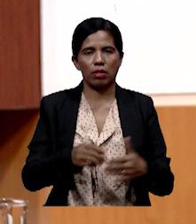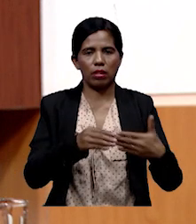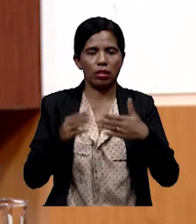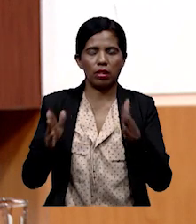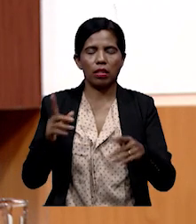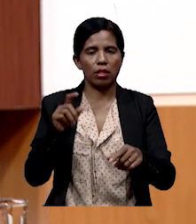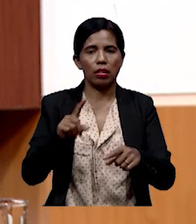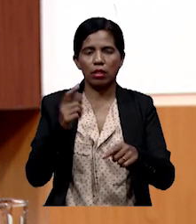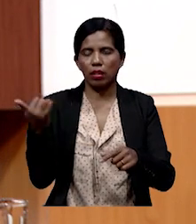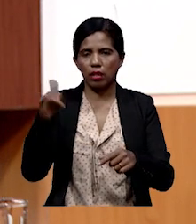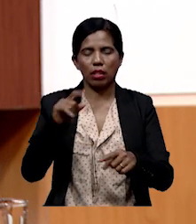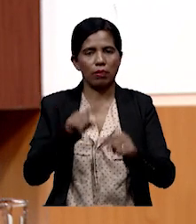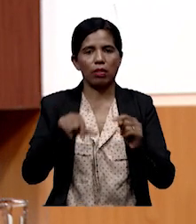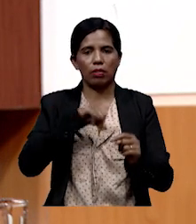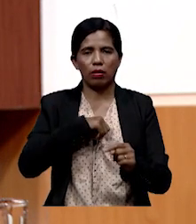Labele mai